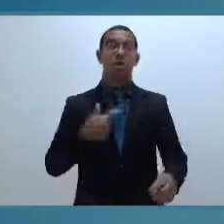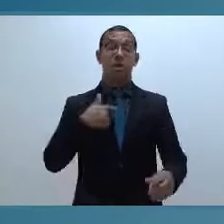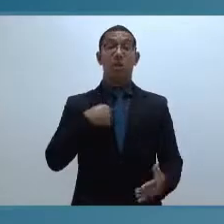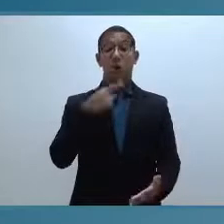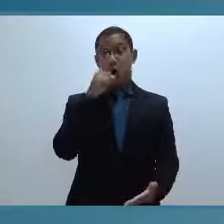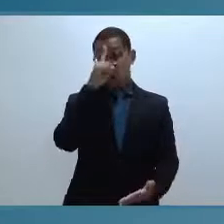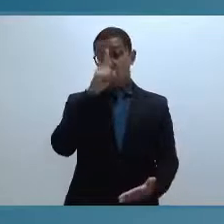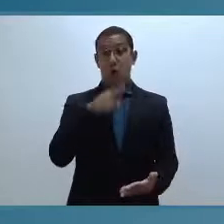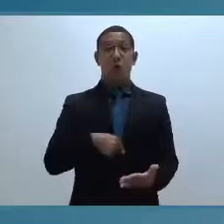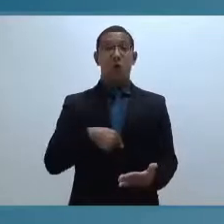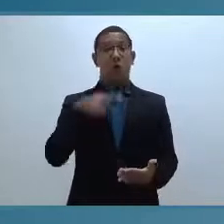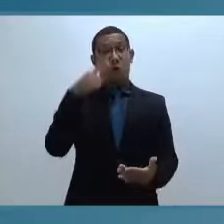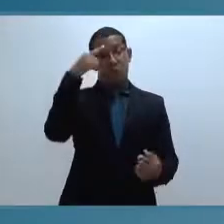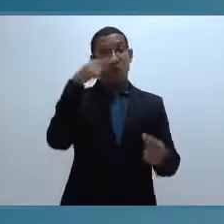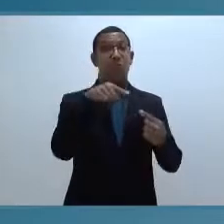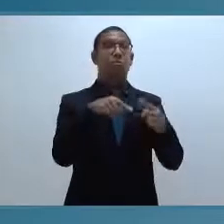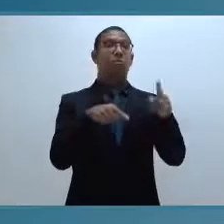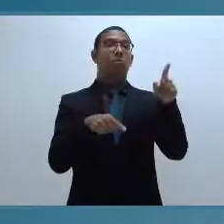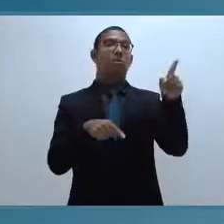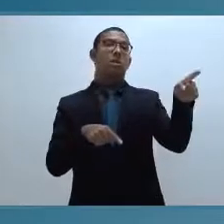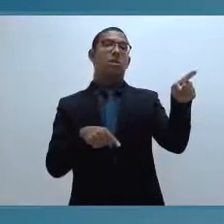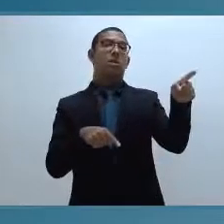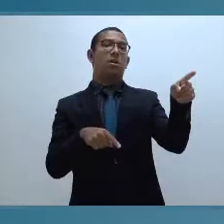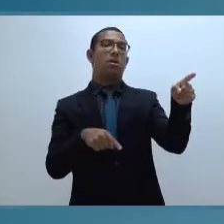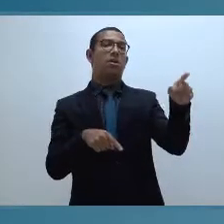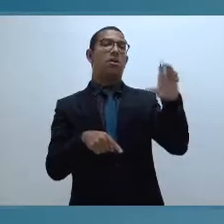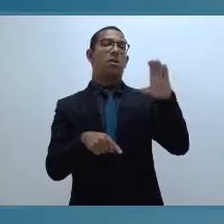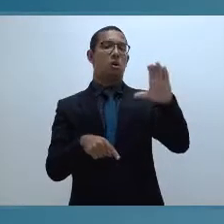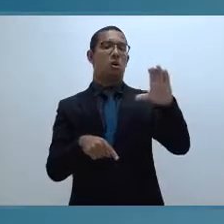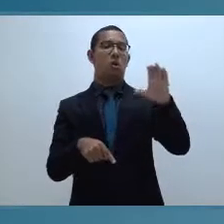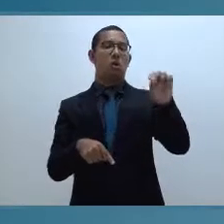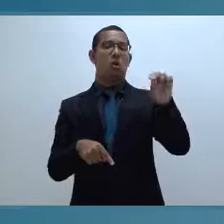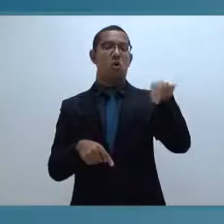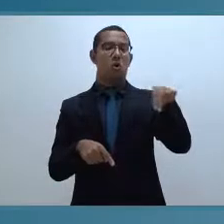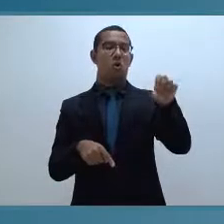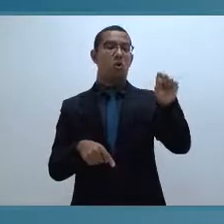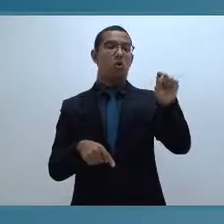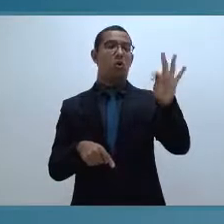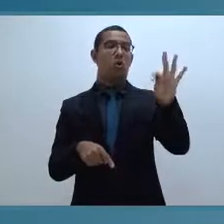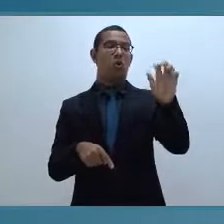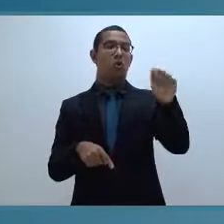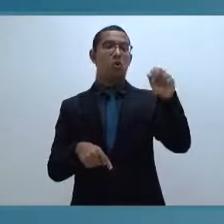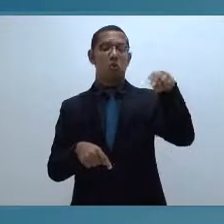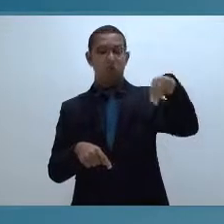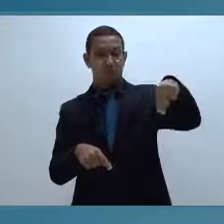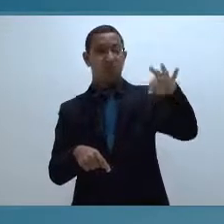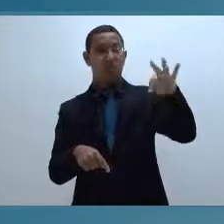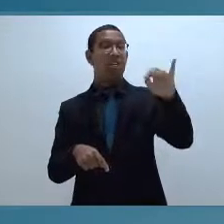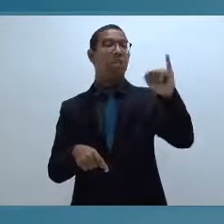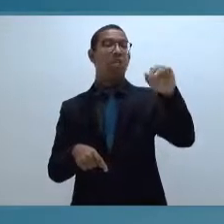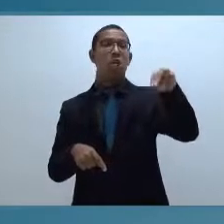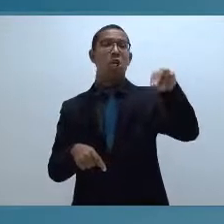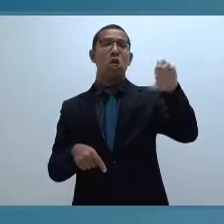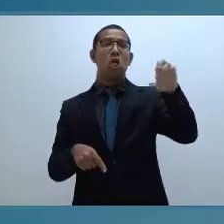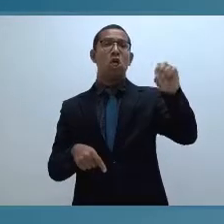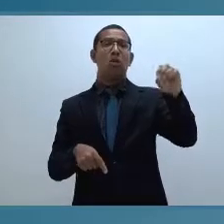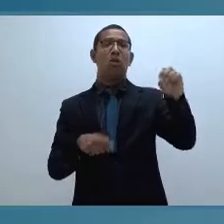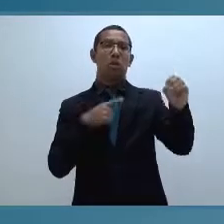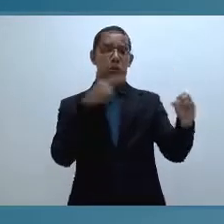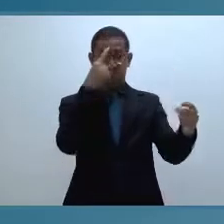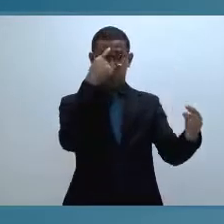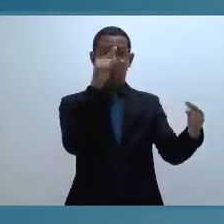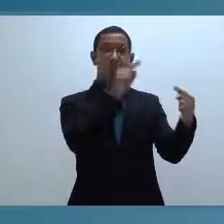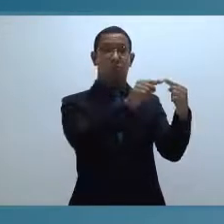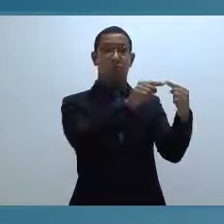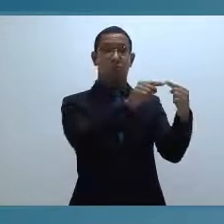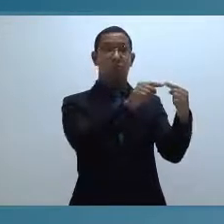haja visto que a juíza teve tempo para isso, não justificou o motivo, porque ela